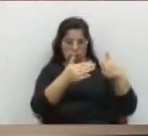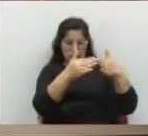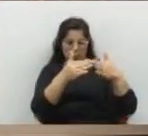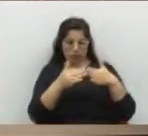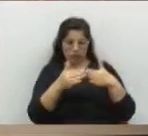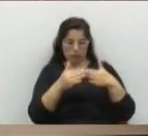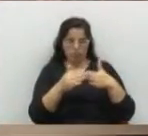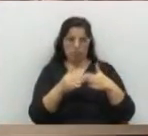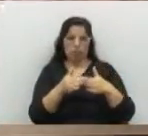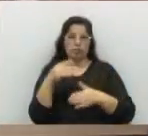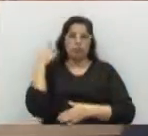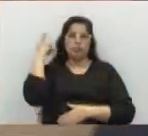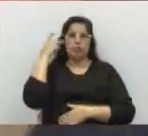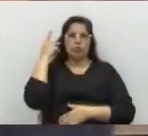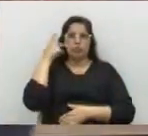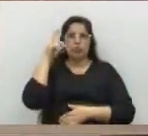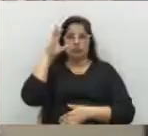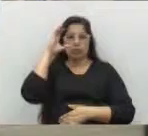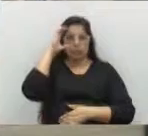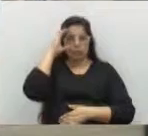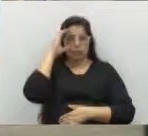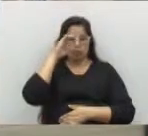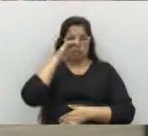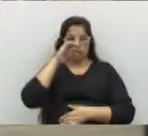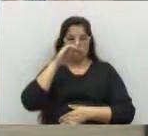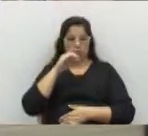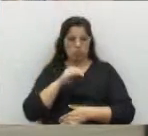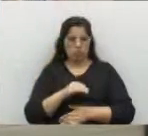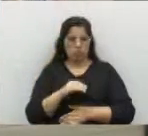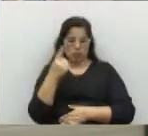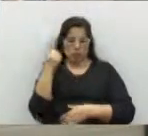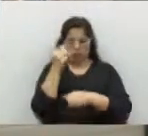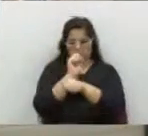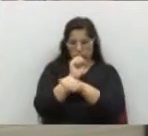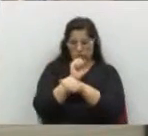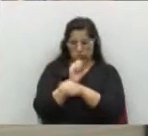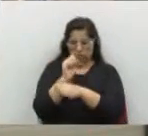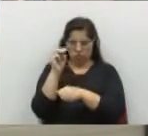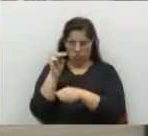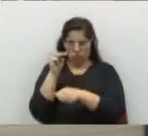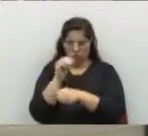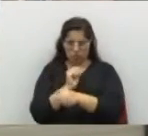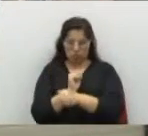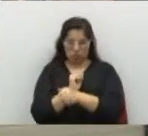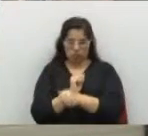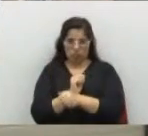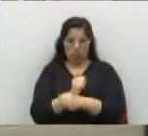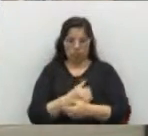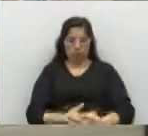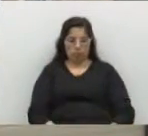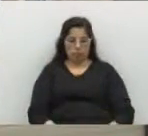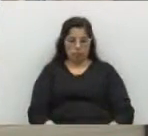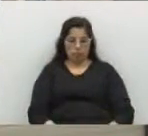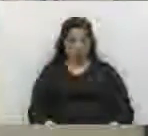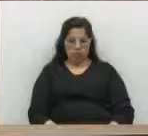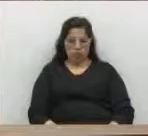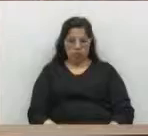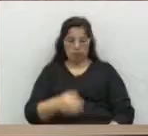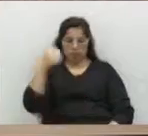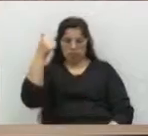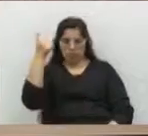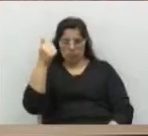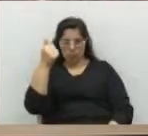ordem do vereador José Roberto. Eu peço 1 minuto de suspensão. Vamos apreciar o requerimento dele